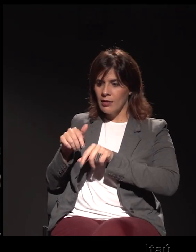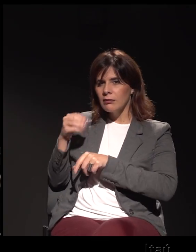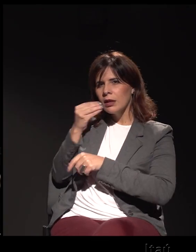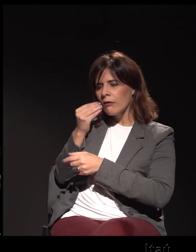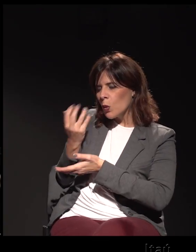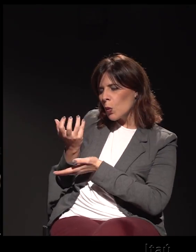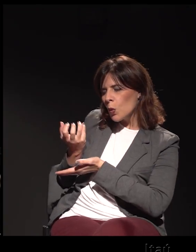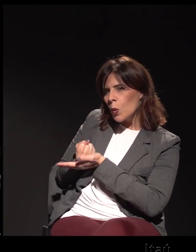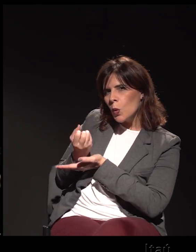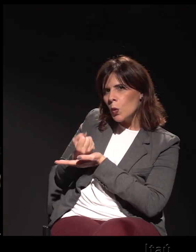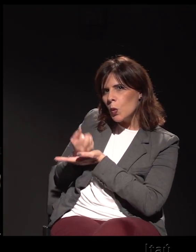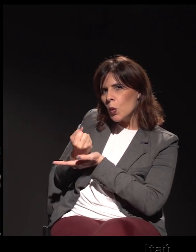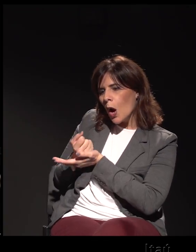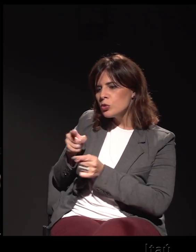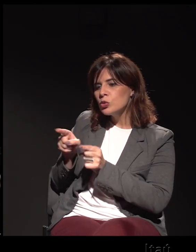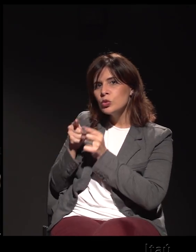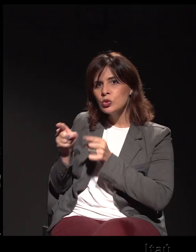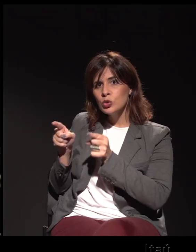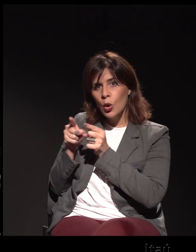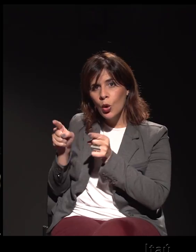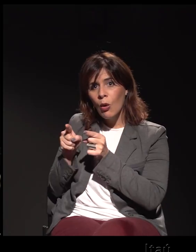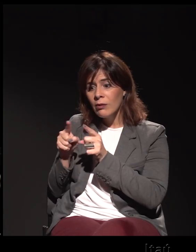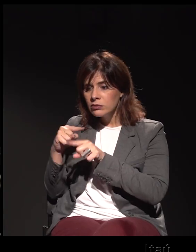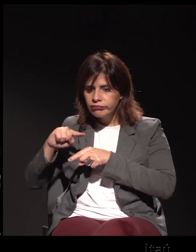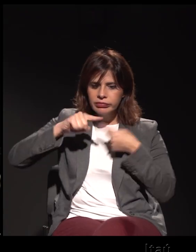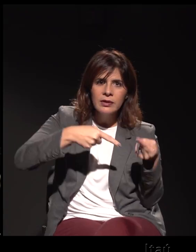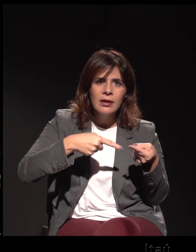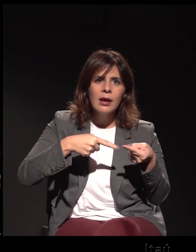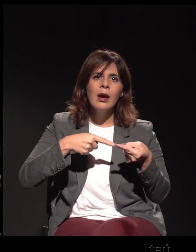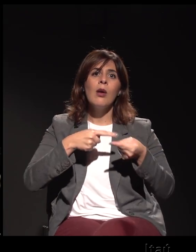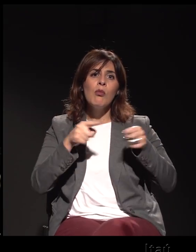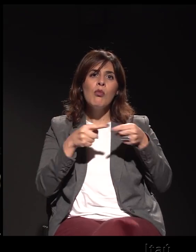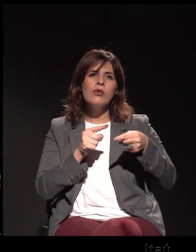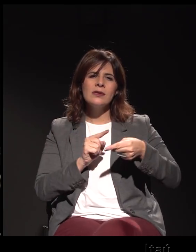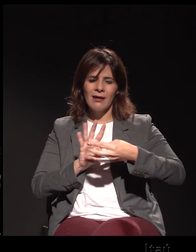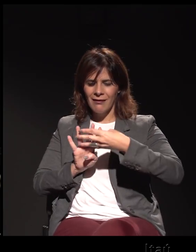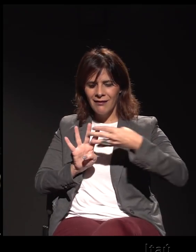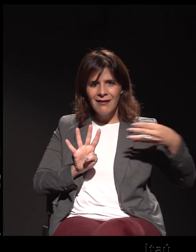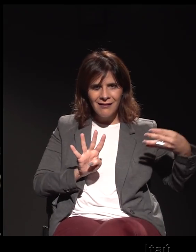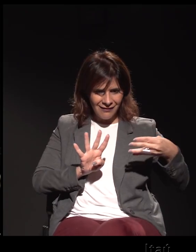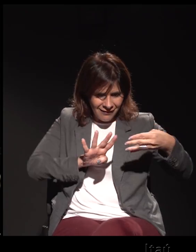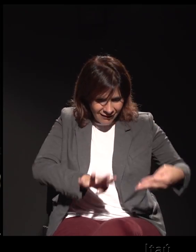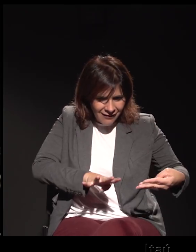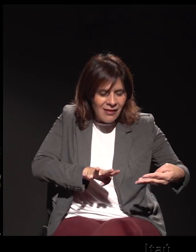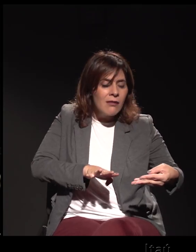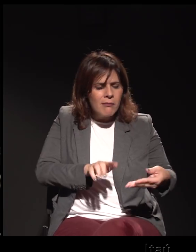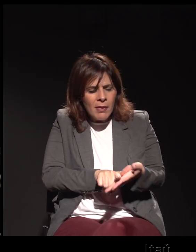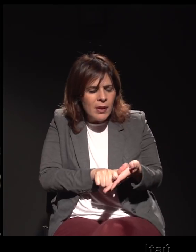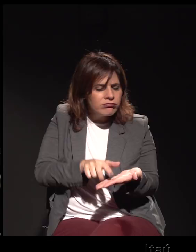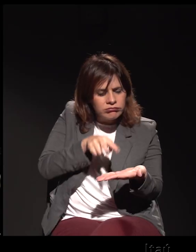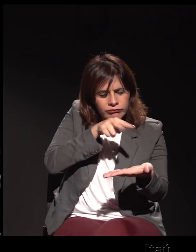que tinha naquele lugar, e a gente fazia umas partituras dali. Então, como se a gente... É como